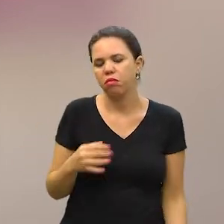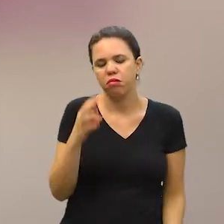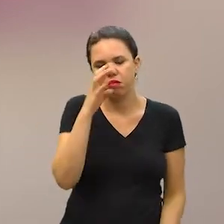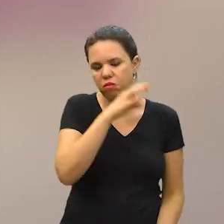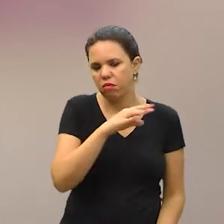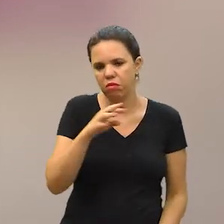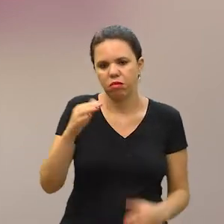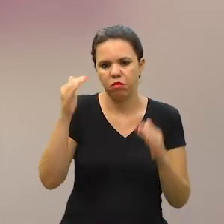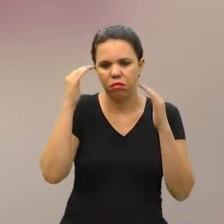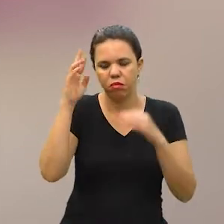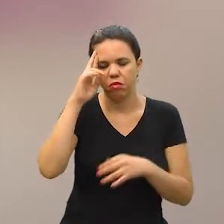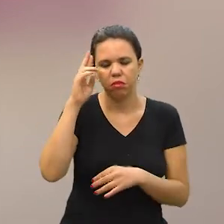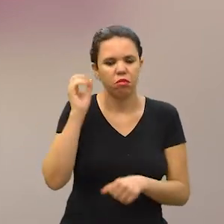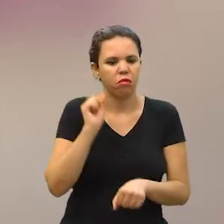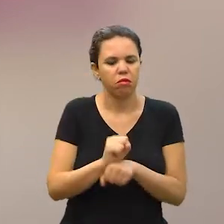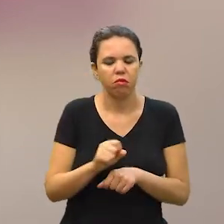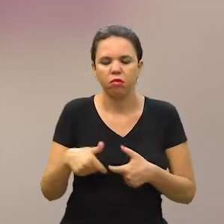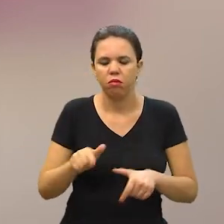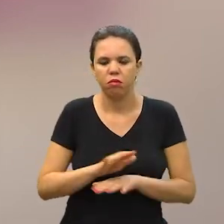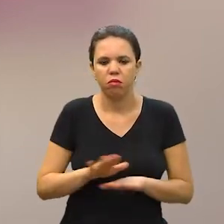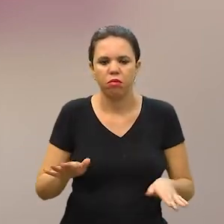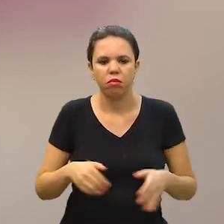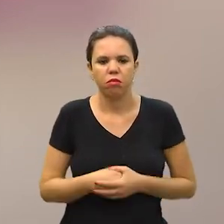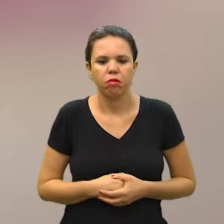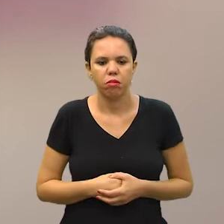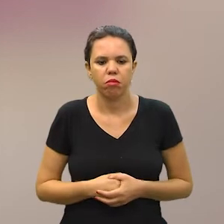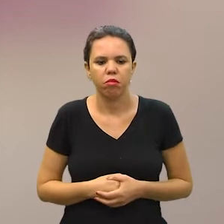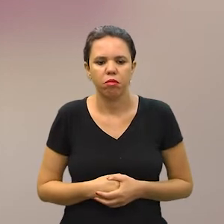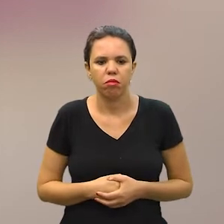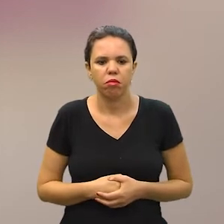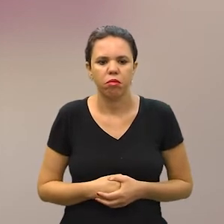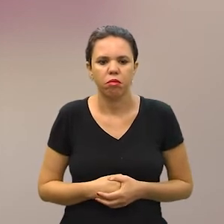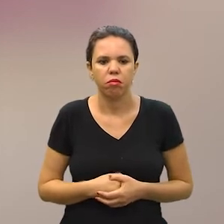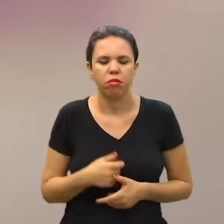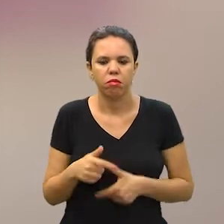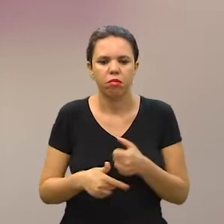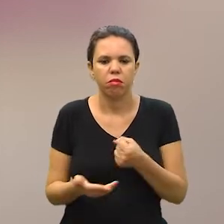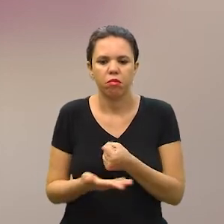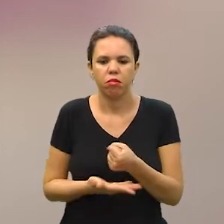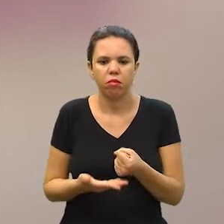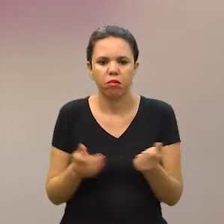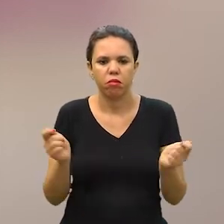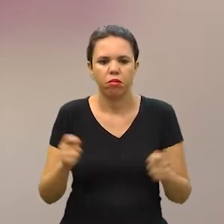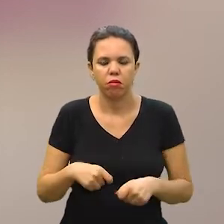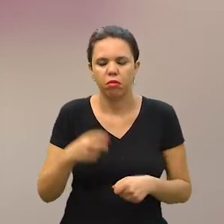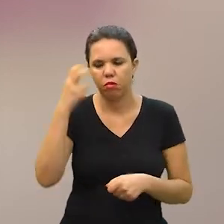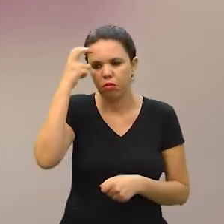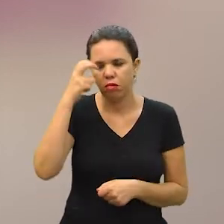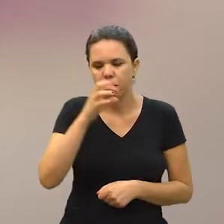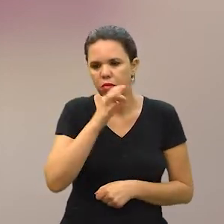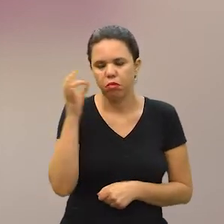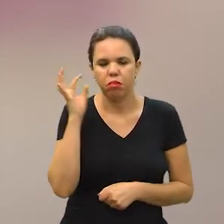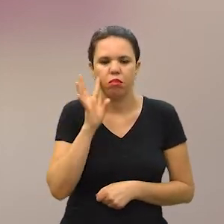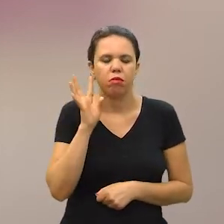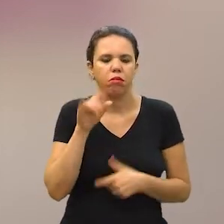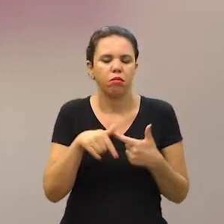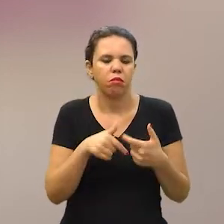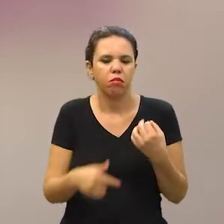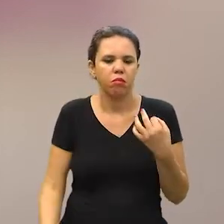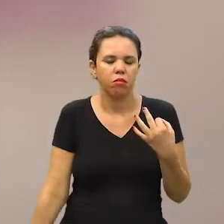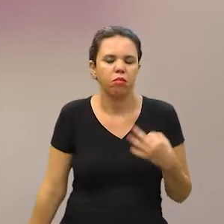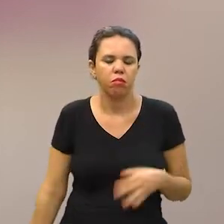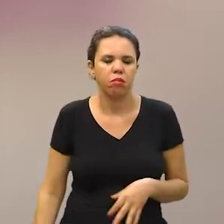num emprego, então não consegue parar no emprego. Muitas vezes fica em subempregos, mesmo tendo uma capacidade intelectual legal,